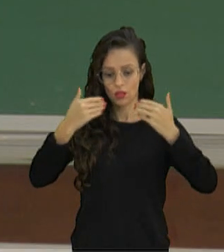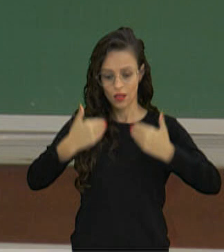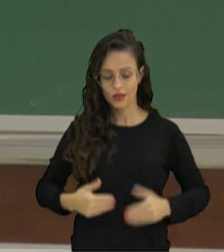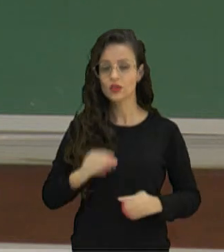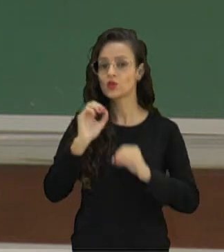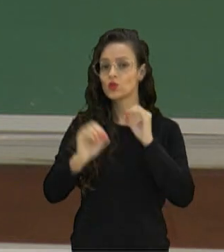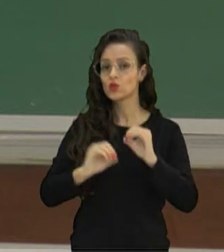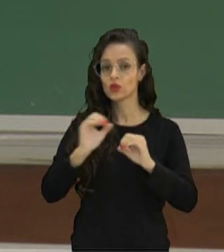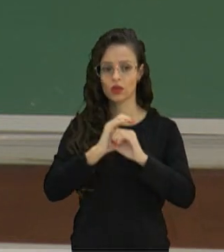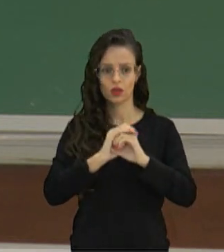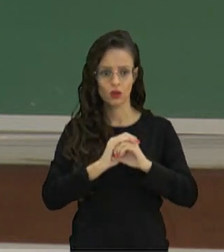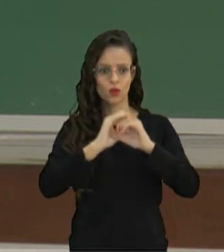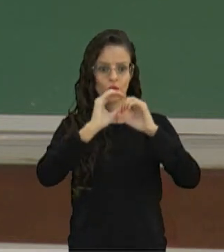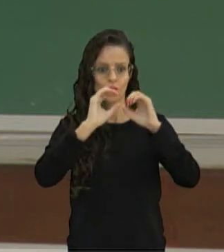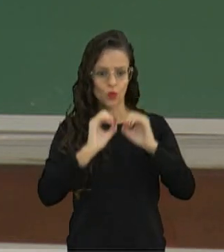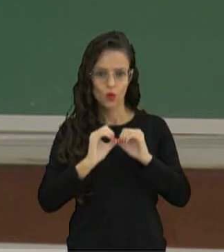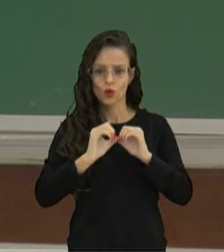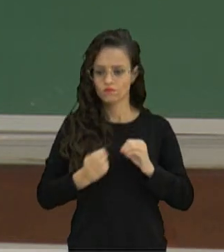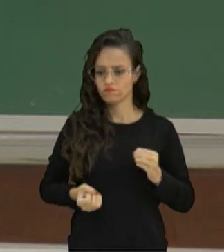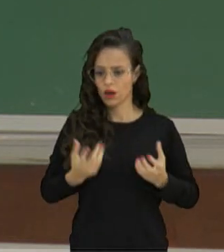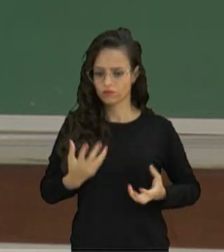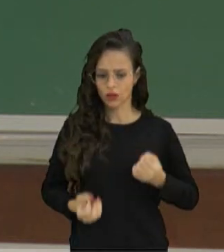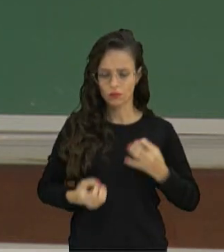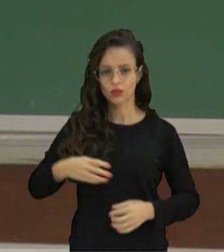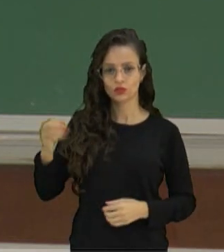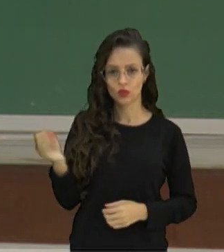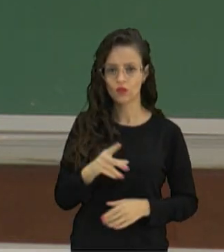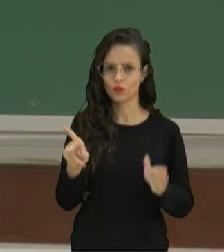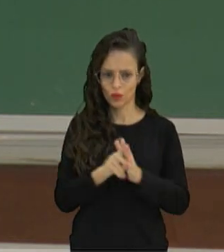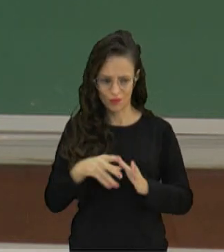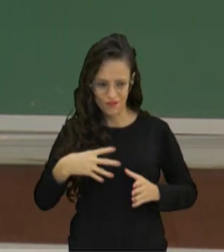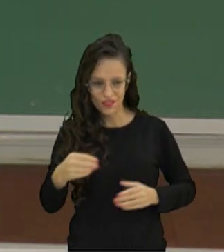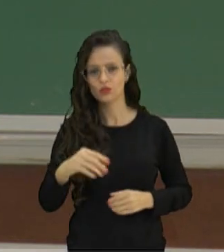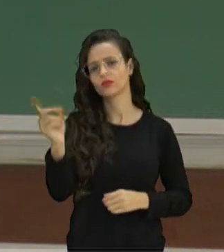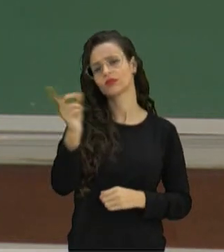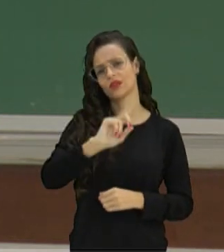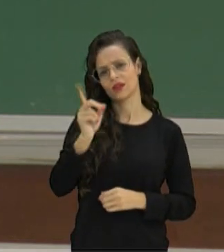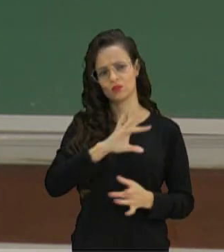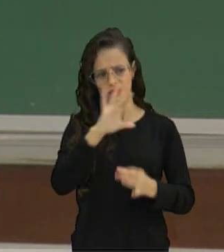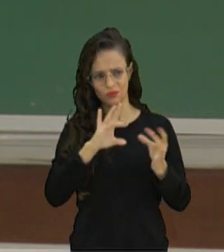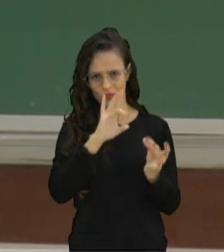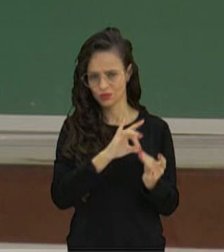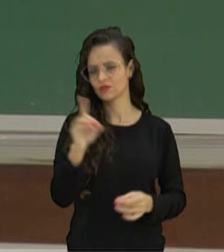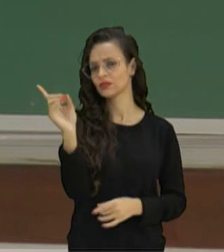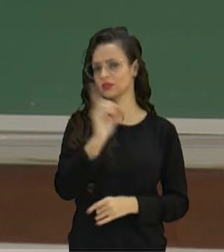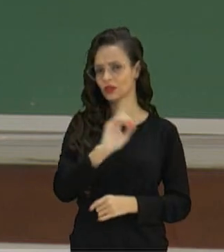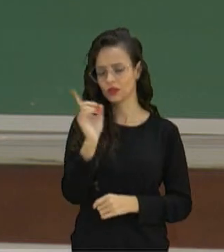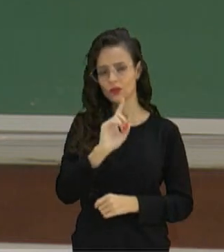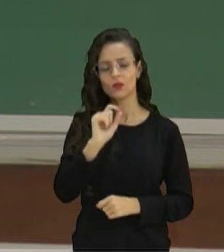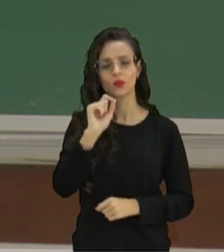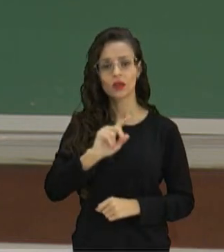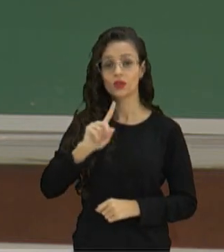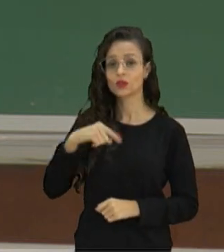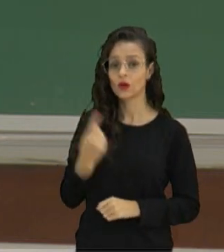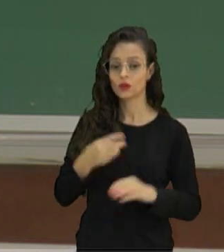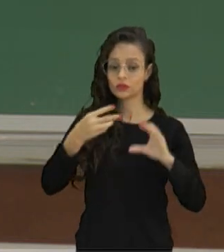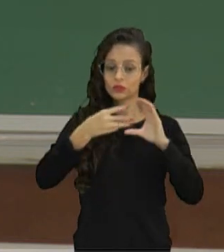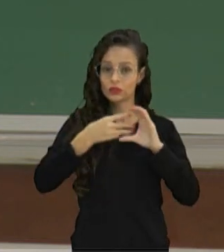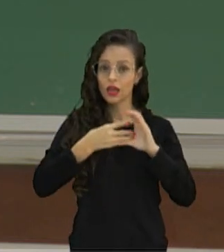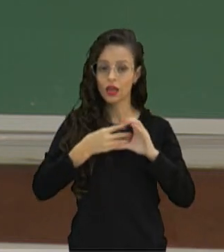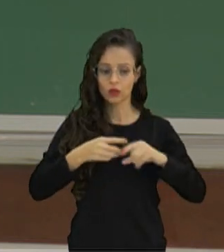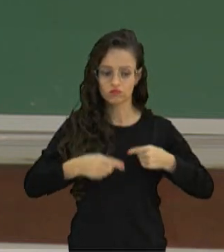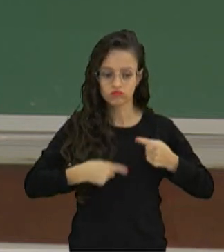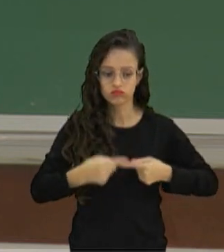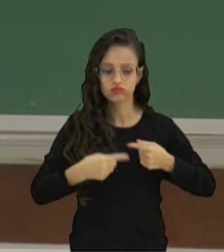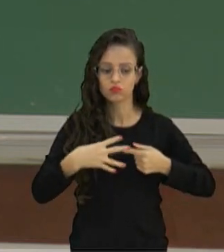para originar outras, mas não no aspecto reprodutivo, especificamente falando. As nossas células se reproduzem